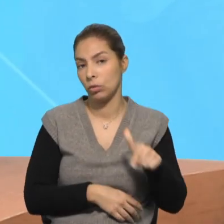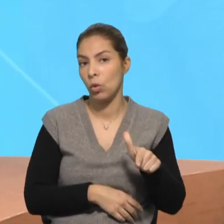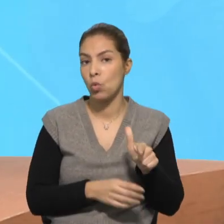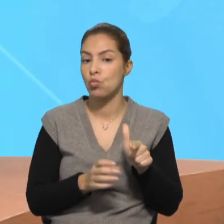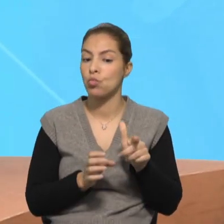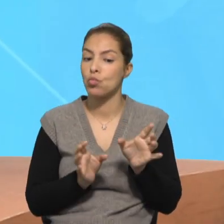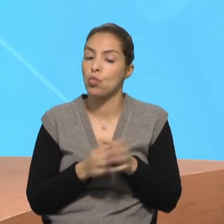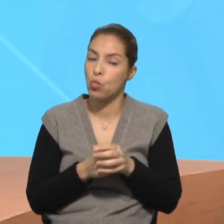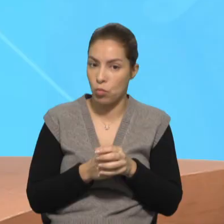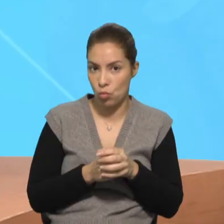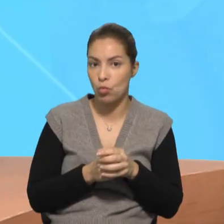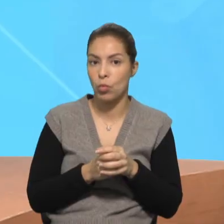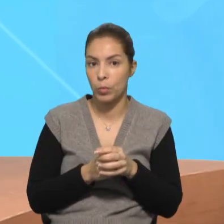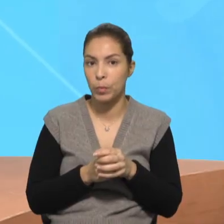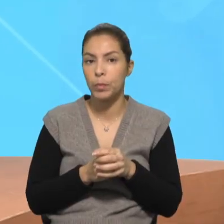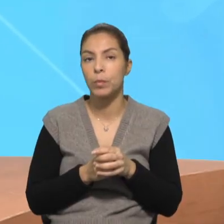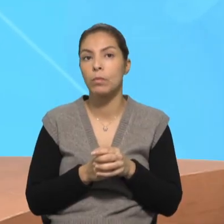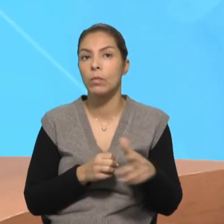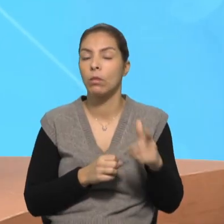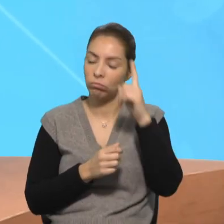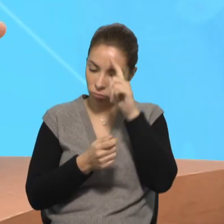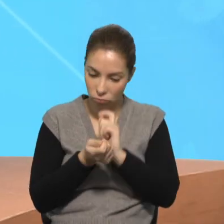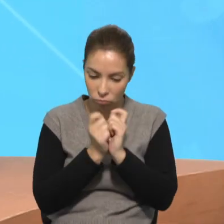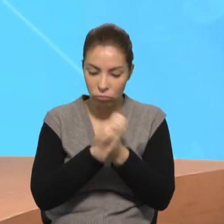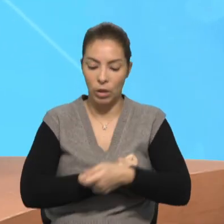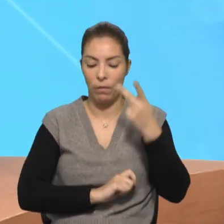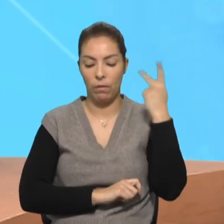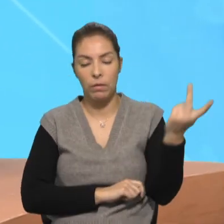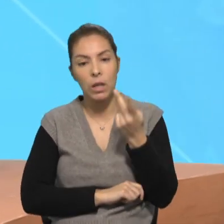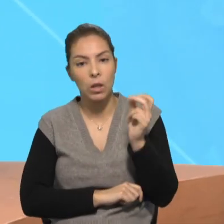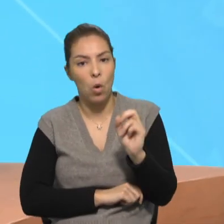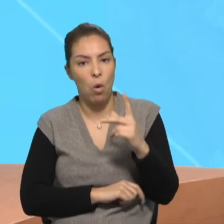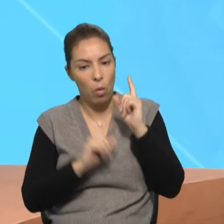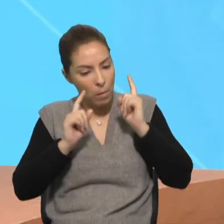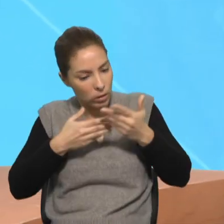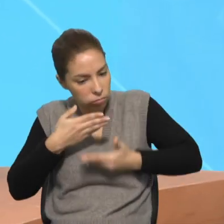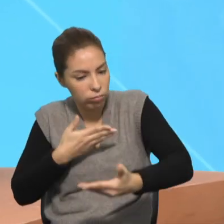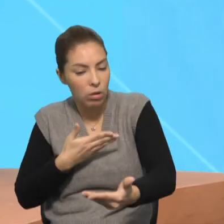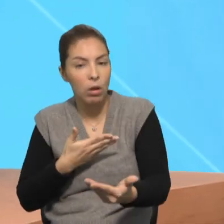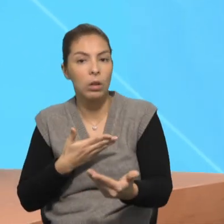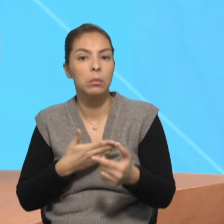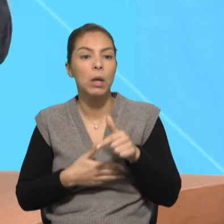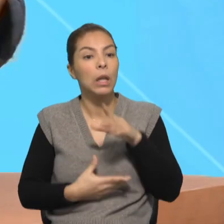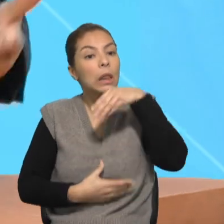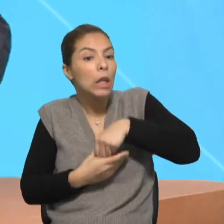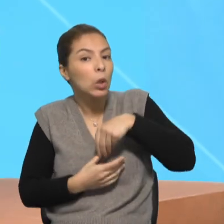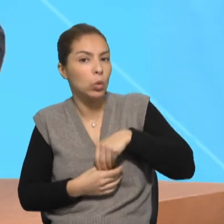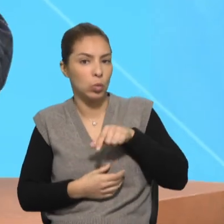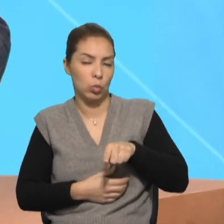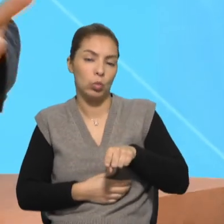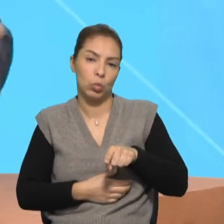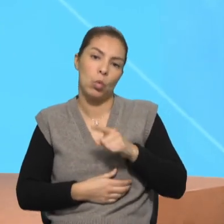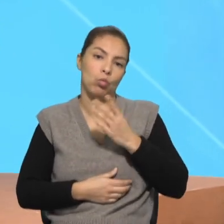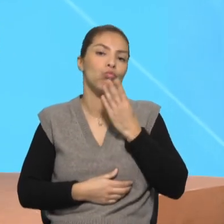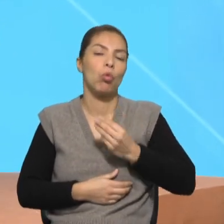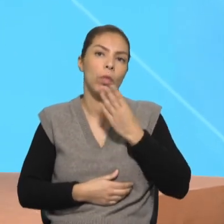queriam reconfigurar a sua vida, queriam reiniciar, etc. Isto mesmo dentro do judaísmo. Temos principalmente, o